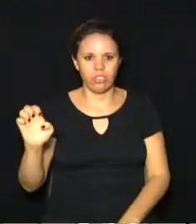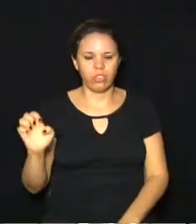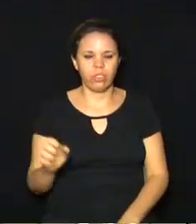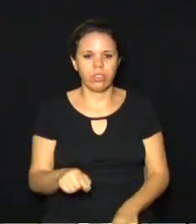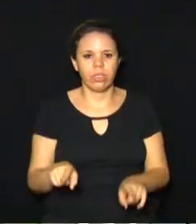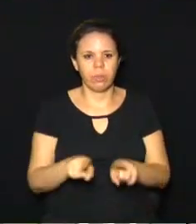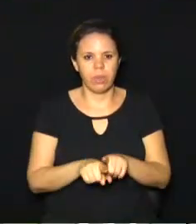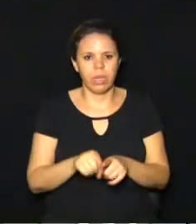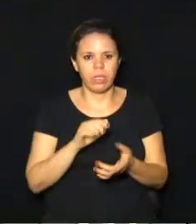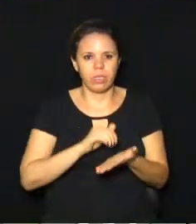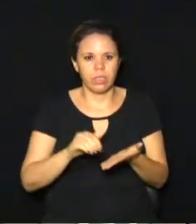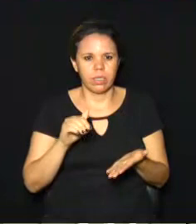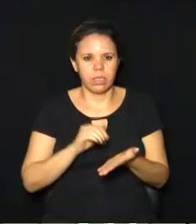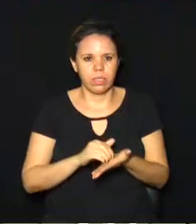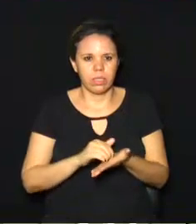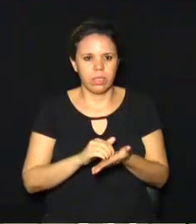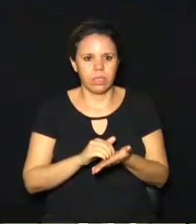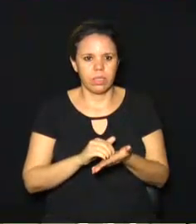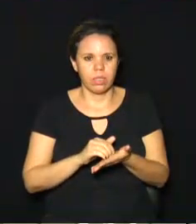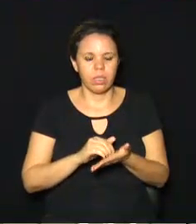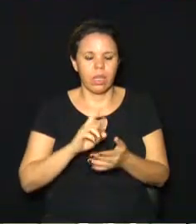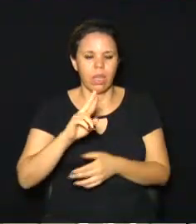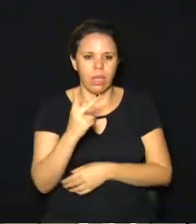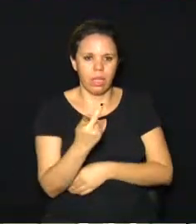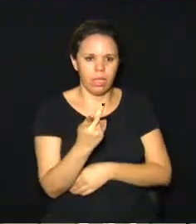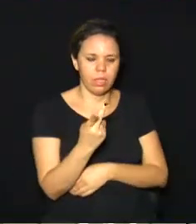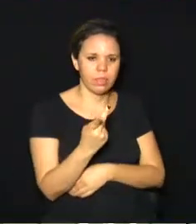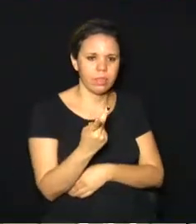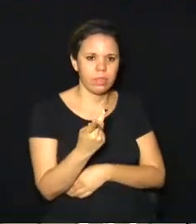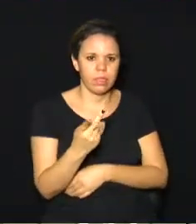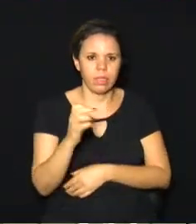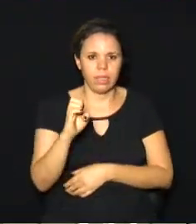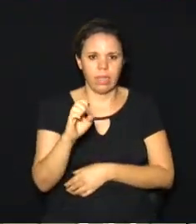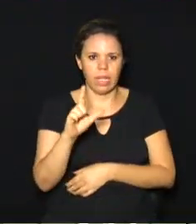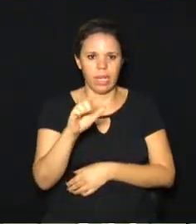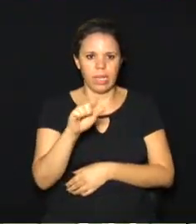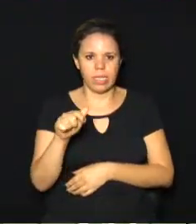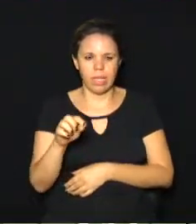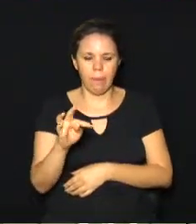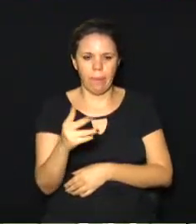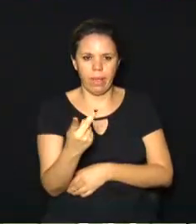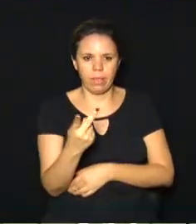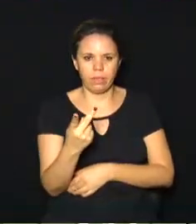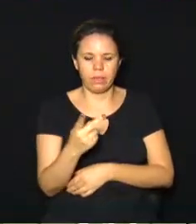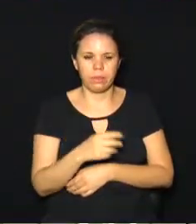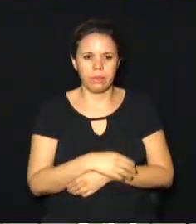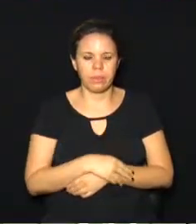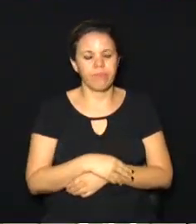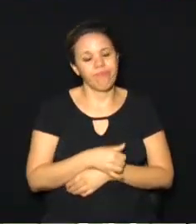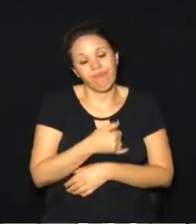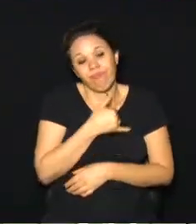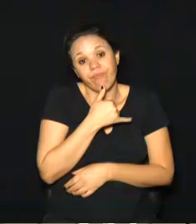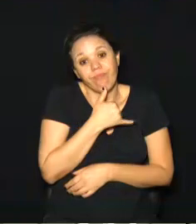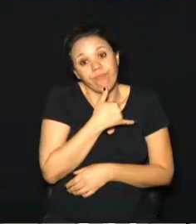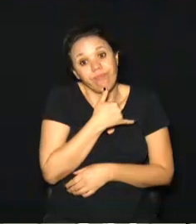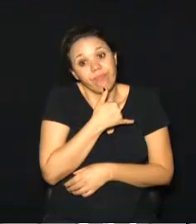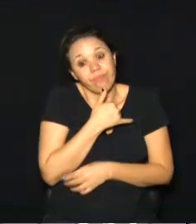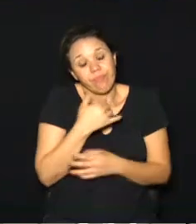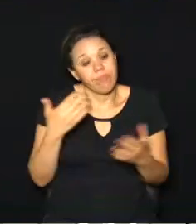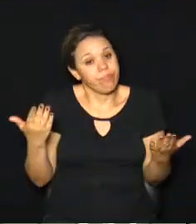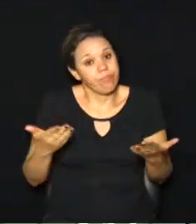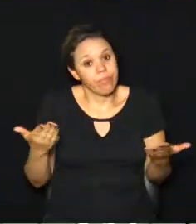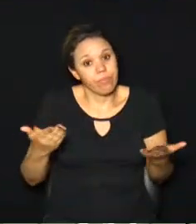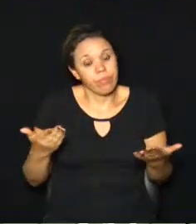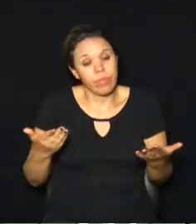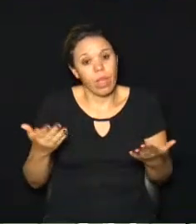a secretária Municipal de Recursos Humanos, a secretária Elizabeth Filippini. Infelizmente, hoje nós